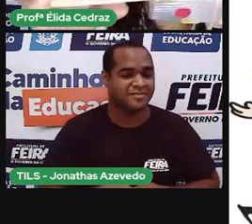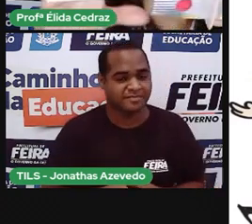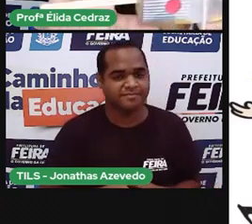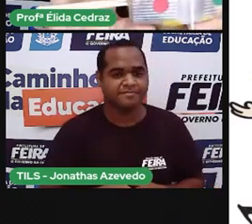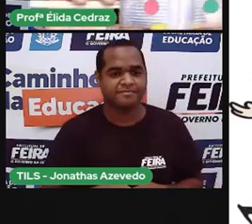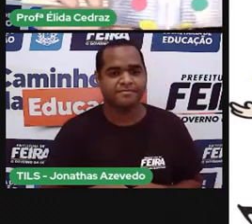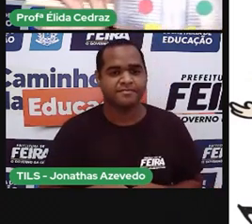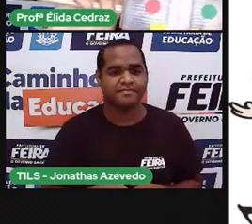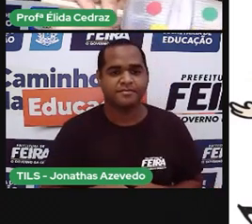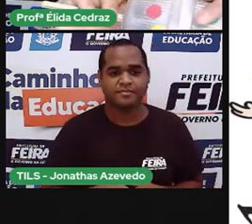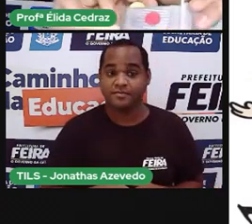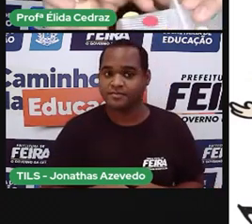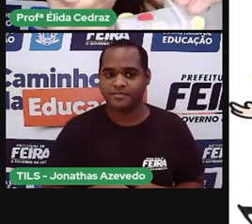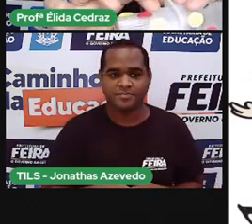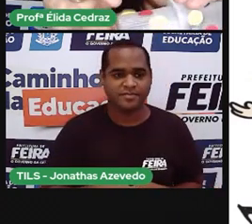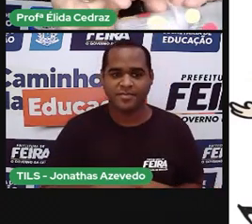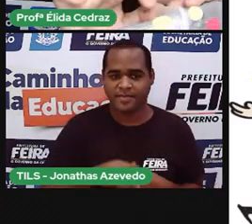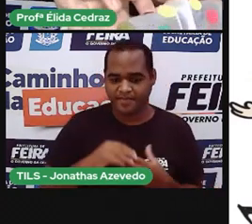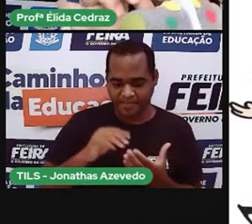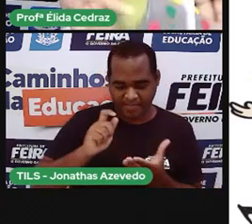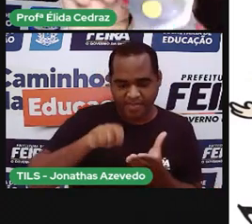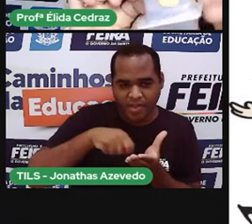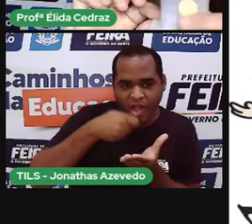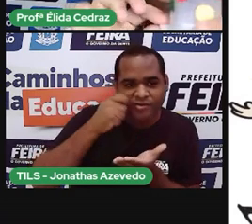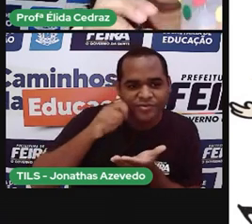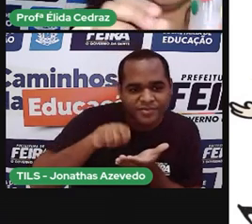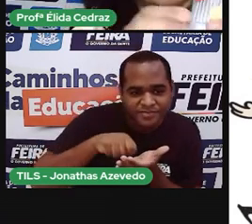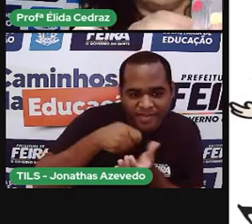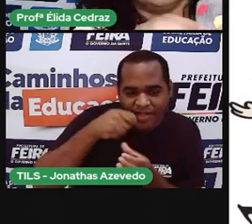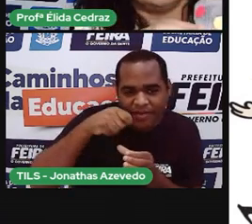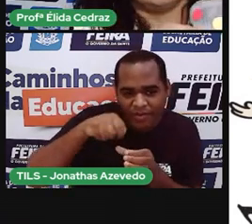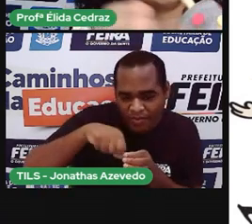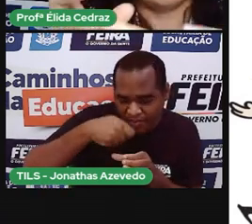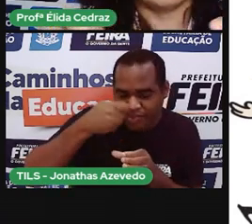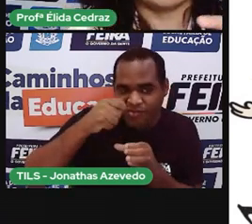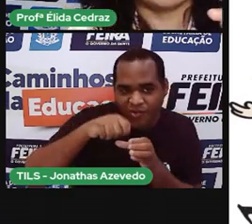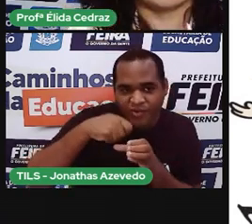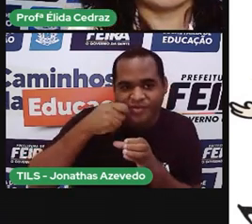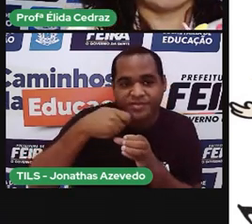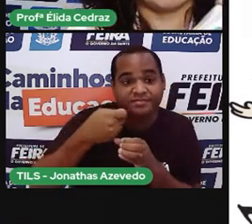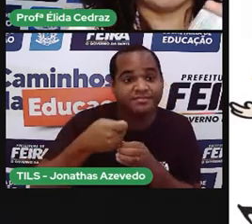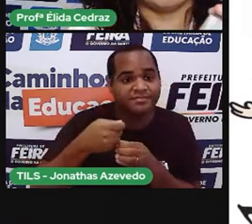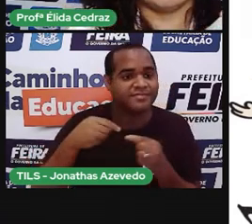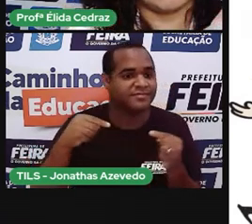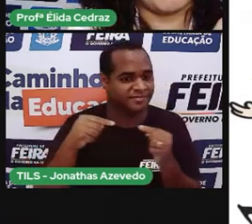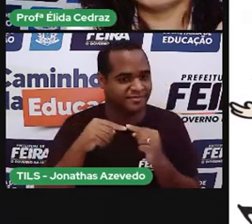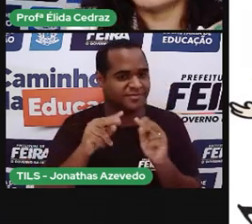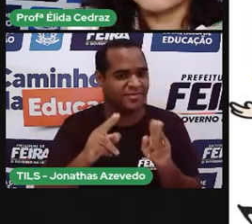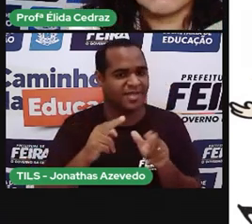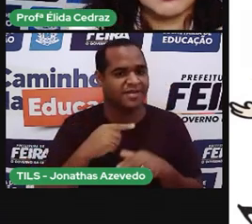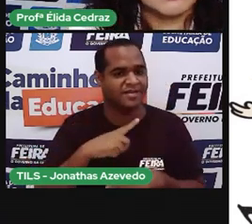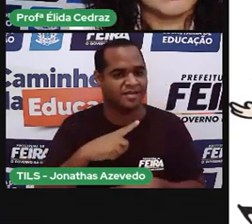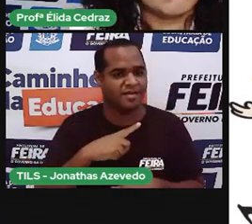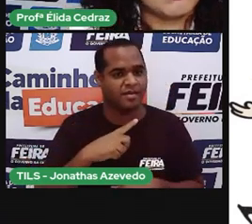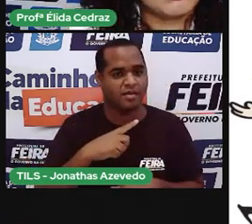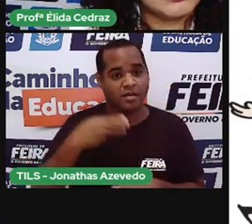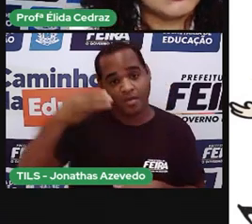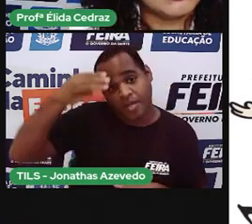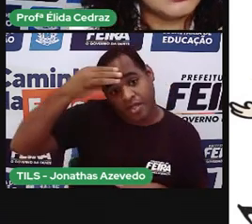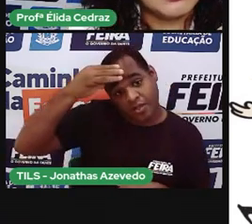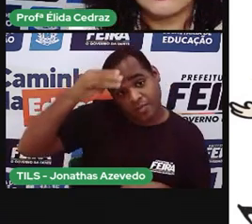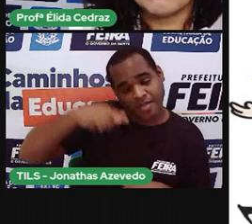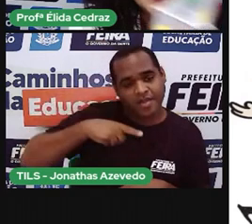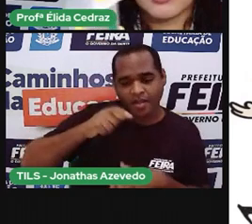Esse aqui, ó, feito com um potinho de iogurte. Ó, tá vendo? A minha sobrinha